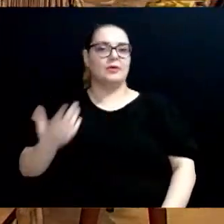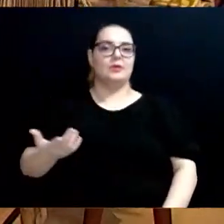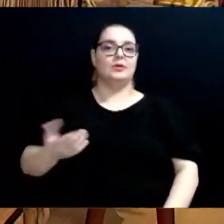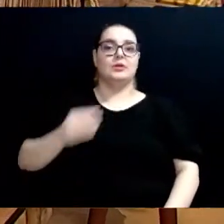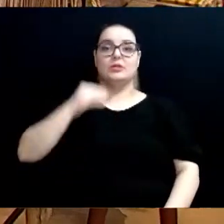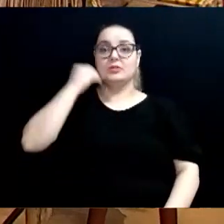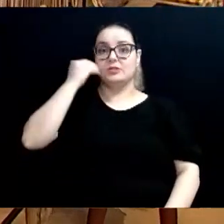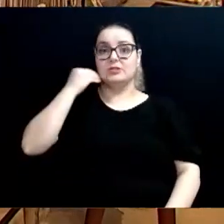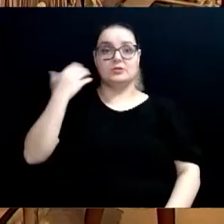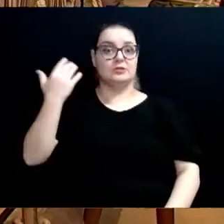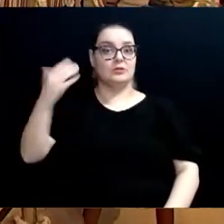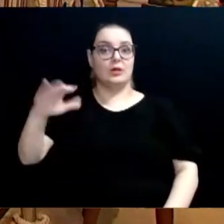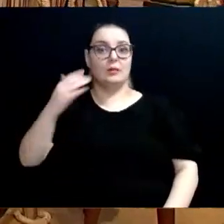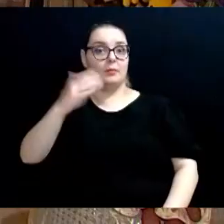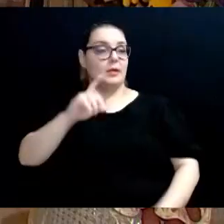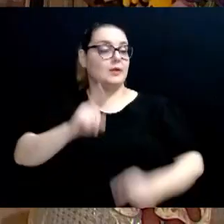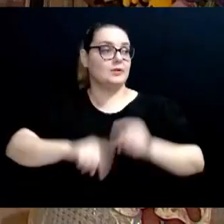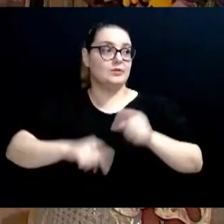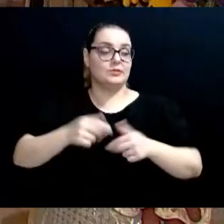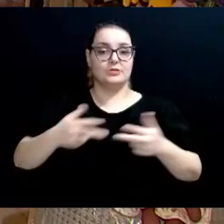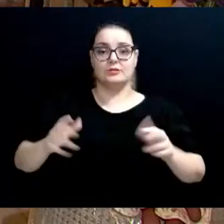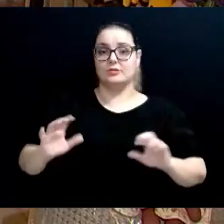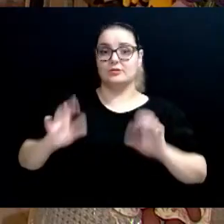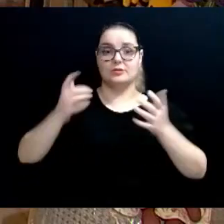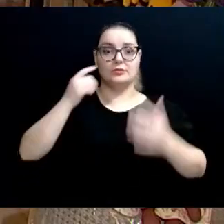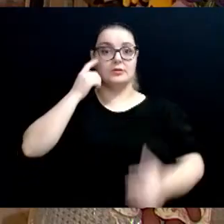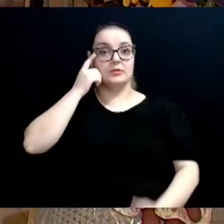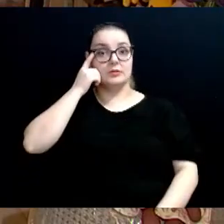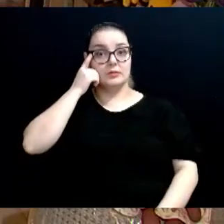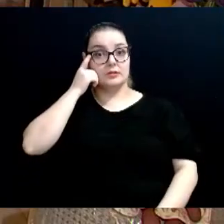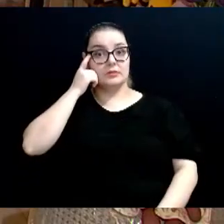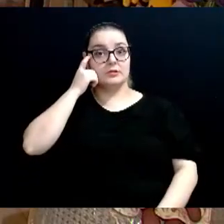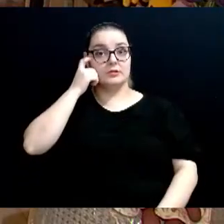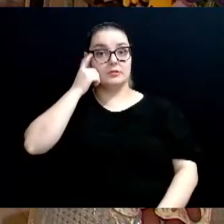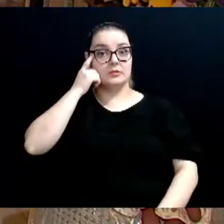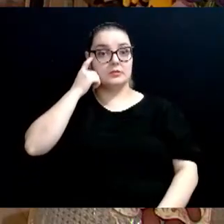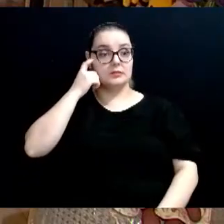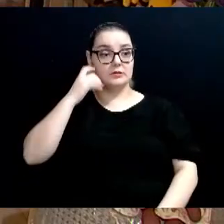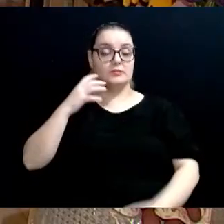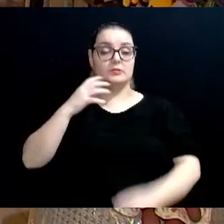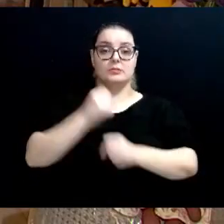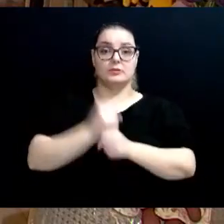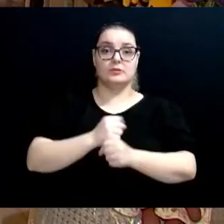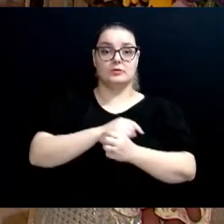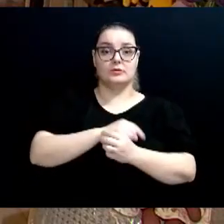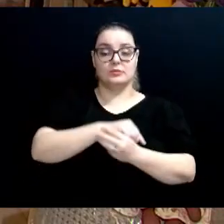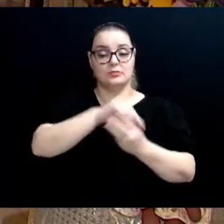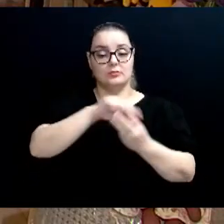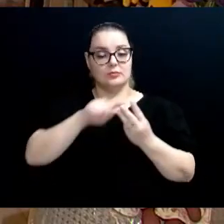a Carol com uma experiência em lançamento de produtos, de eventos